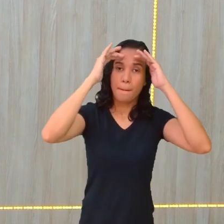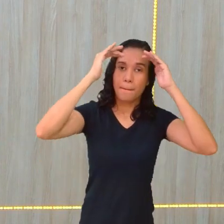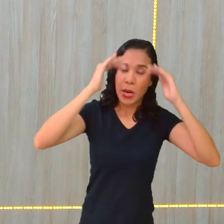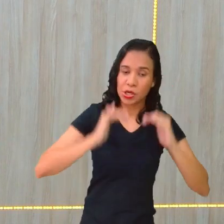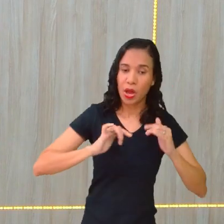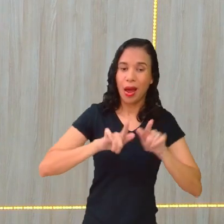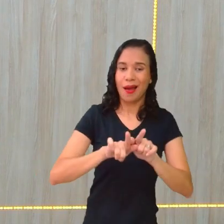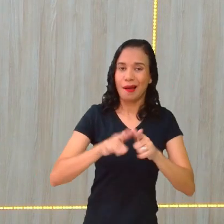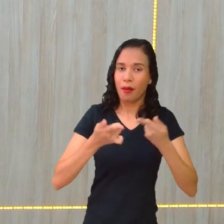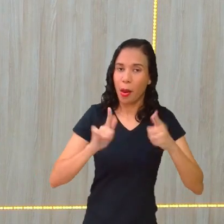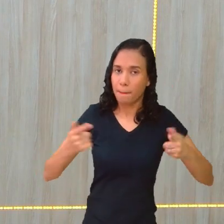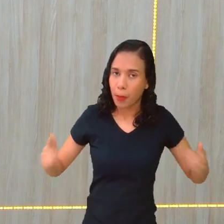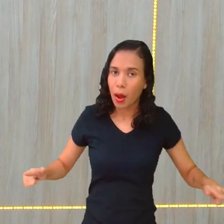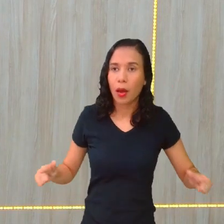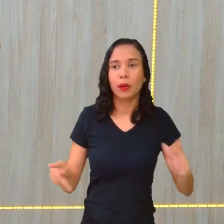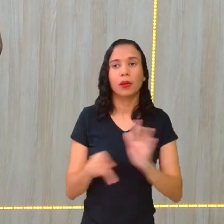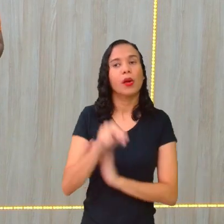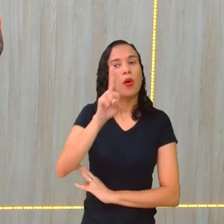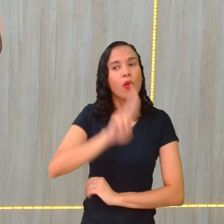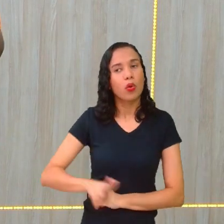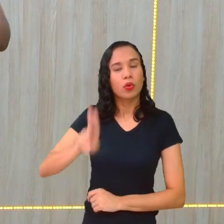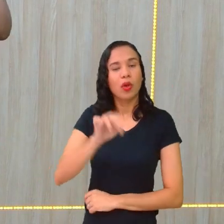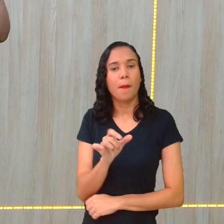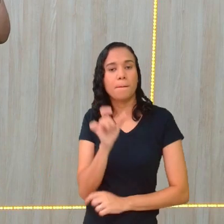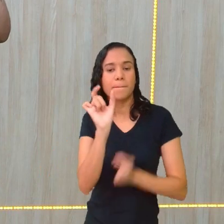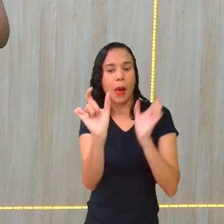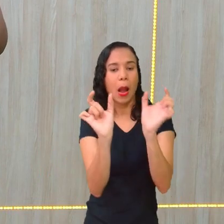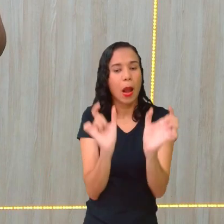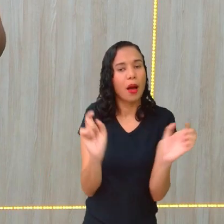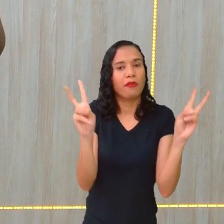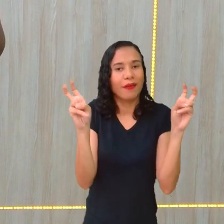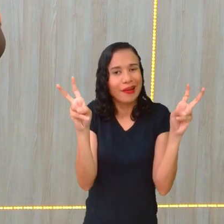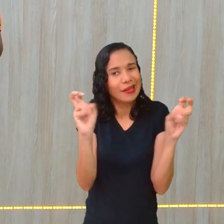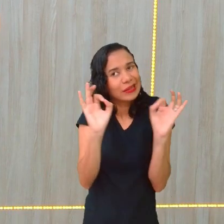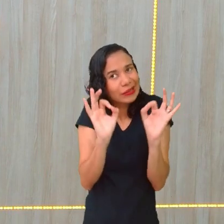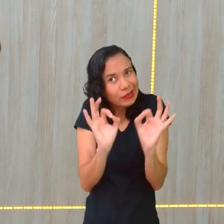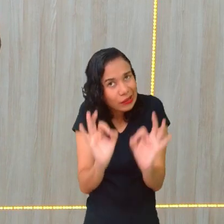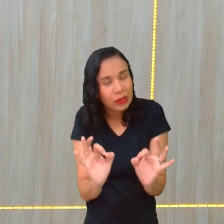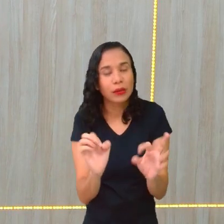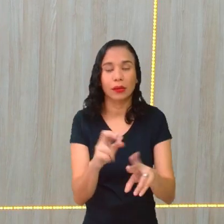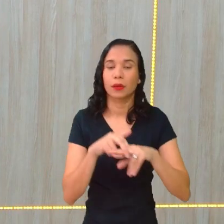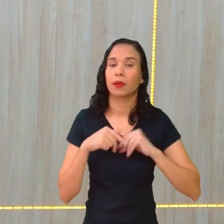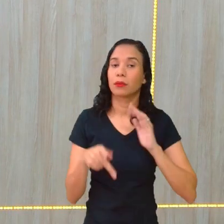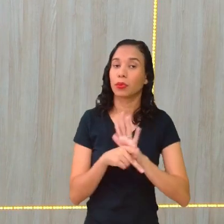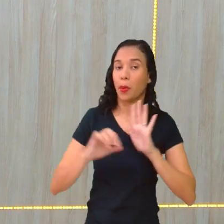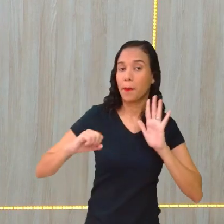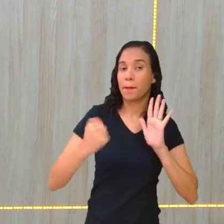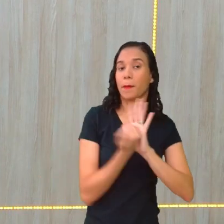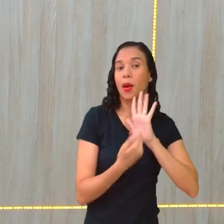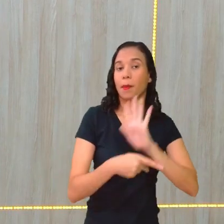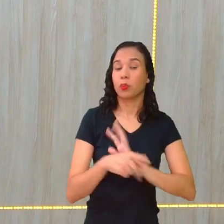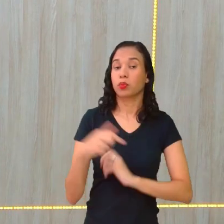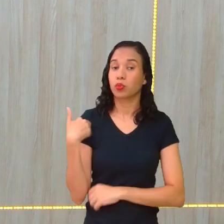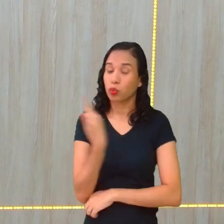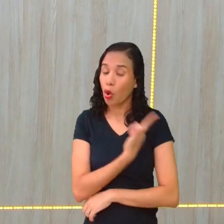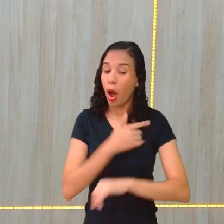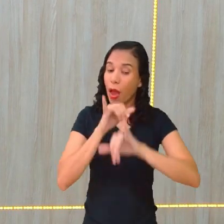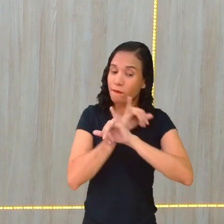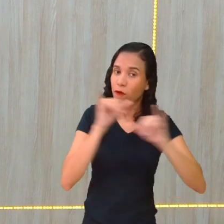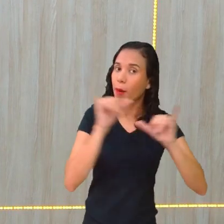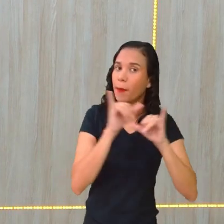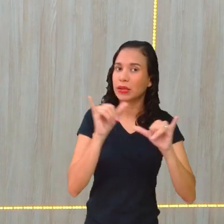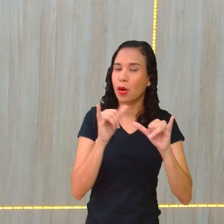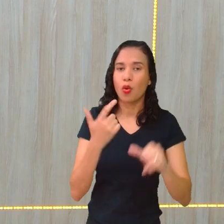regras gramaticais, o uso das palavras correto, né? Isso vai garantir que a minha informação chegue